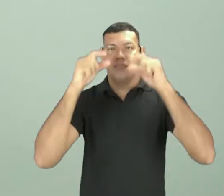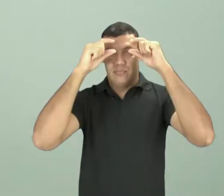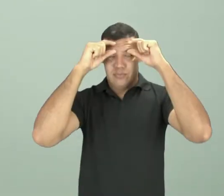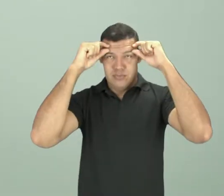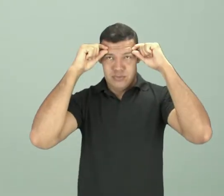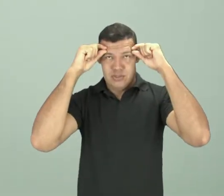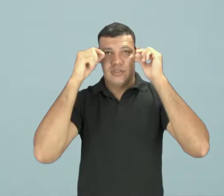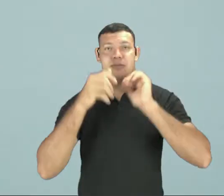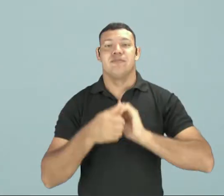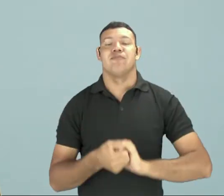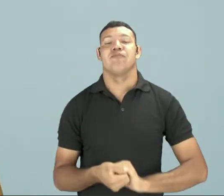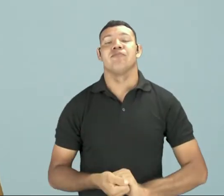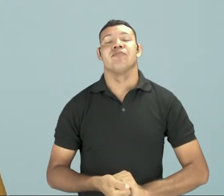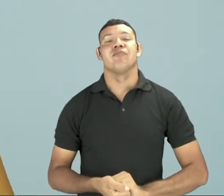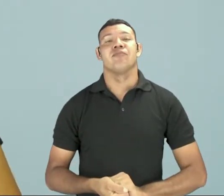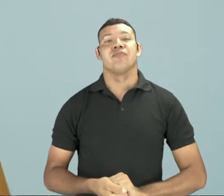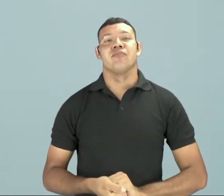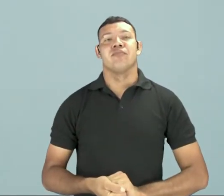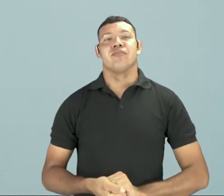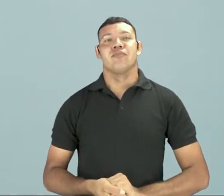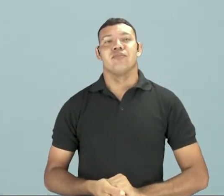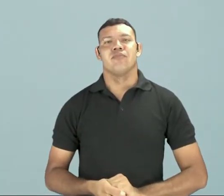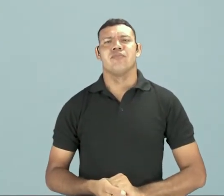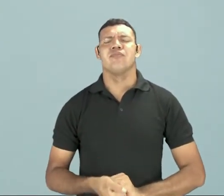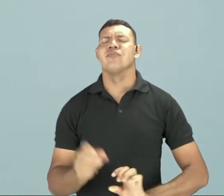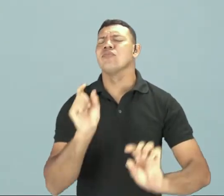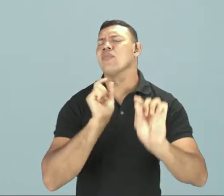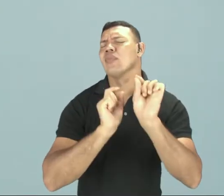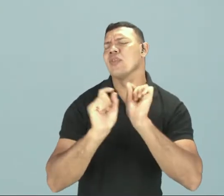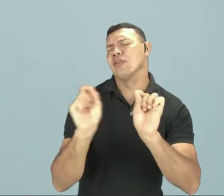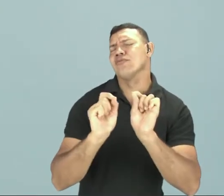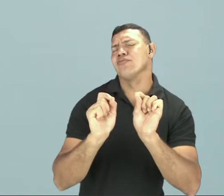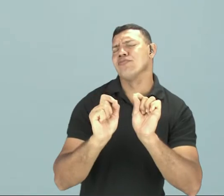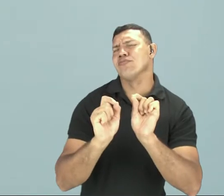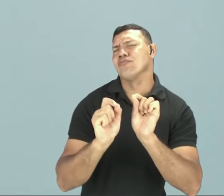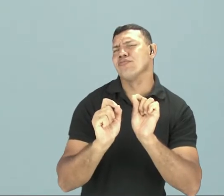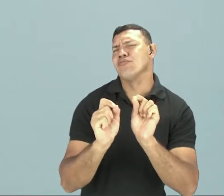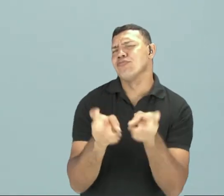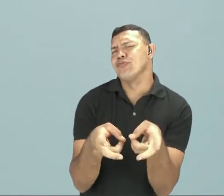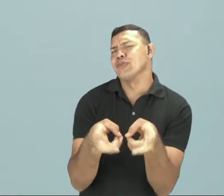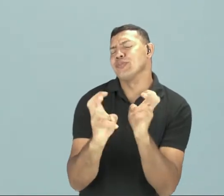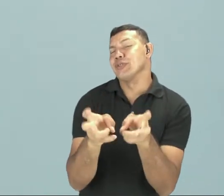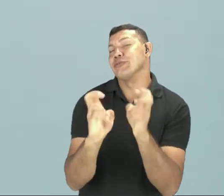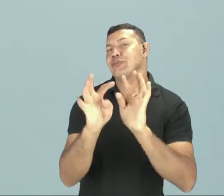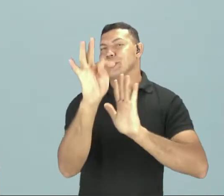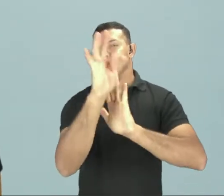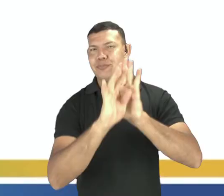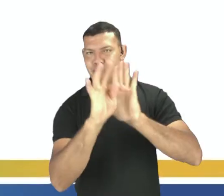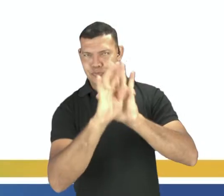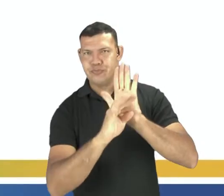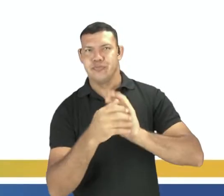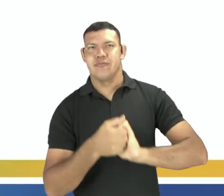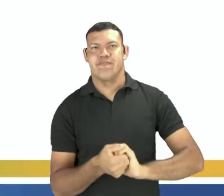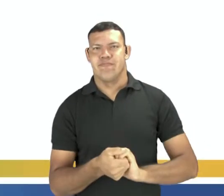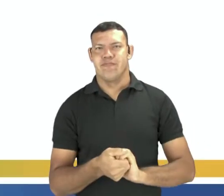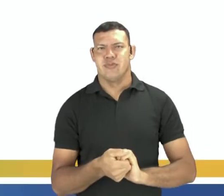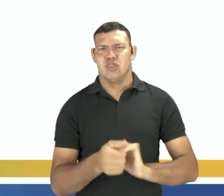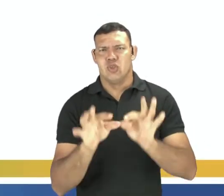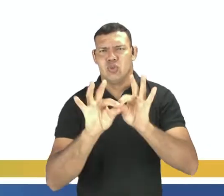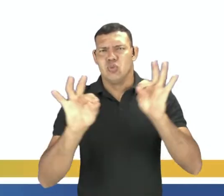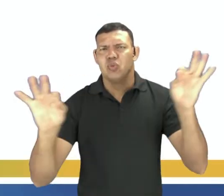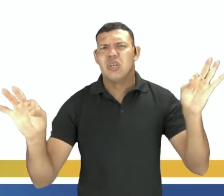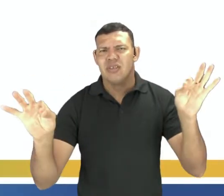contos brasileiros do século. Vamos lá. O que a gente pode visualizar aqui nesse texto? Primeiro, ele é um texto